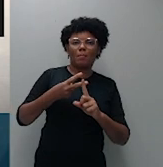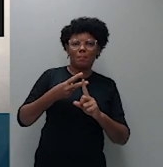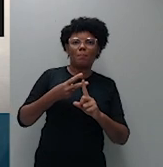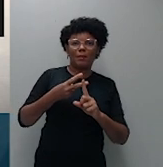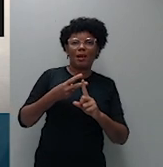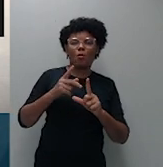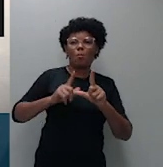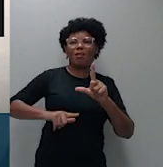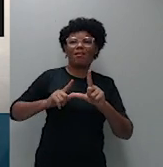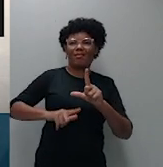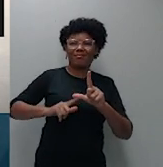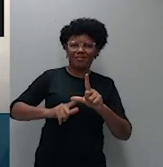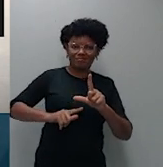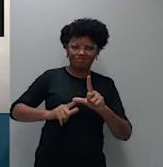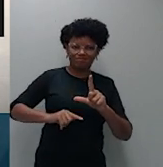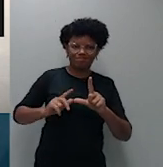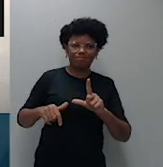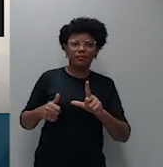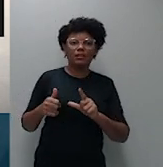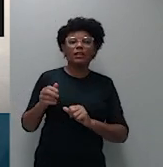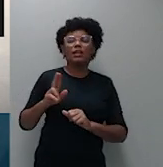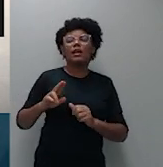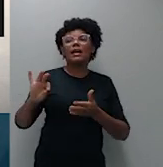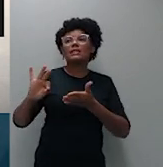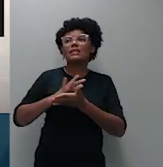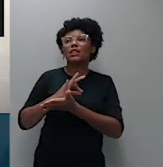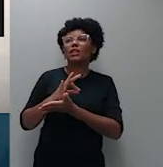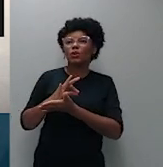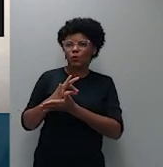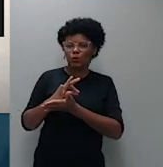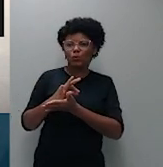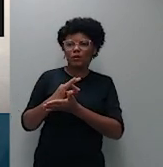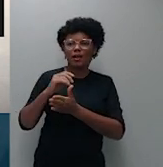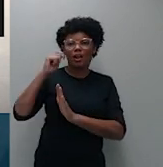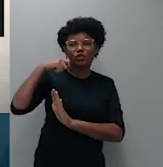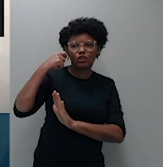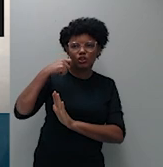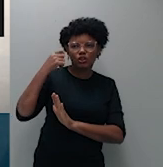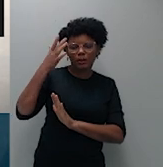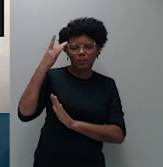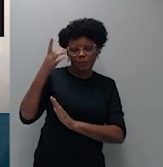aquele utilizado como assinatura artística pelo interessado